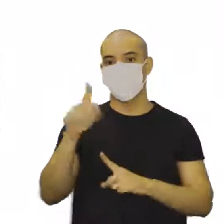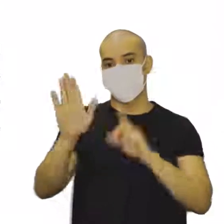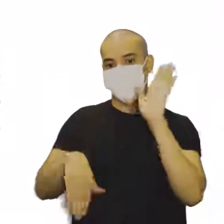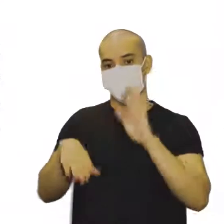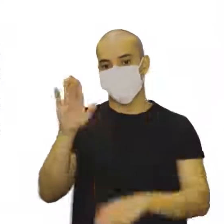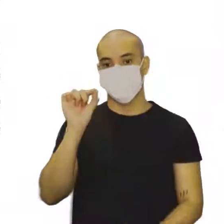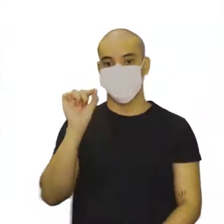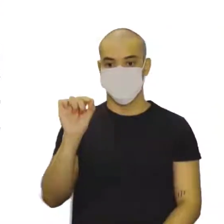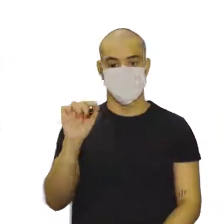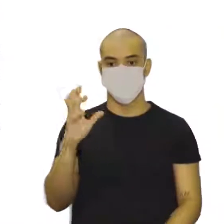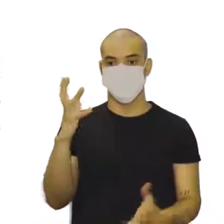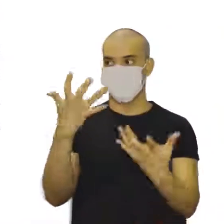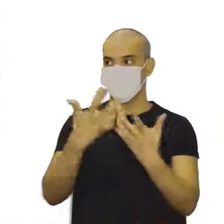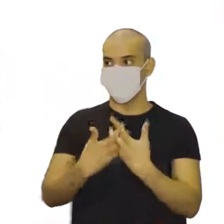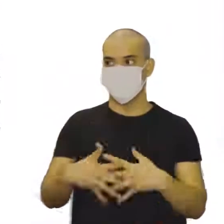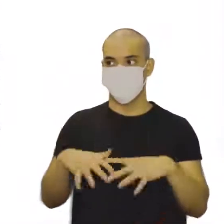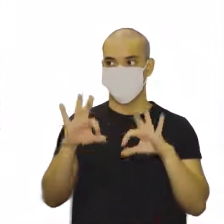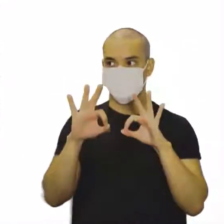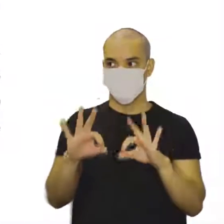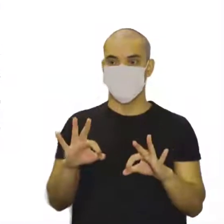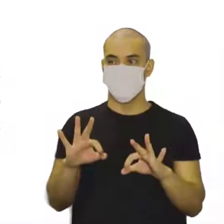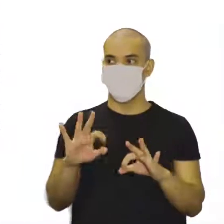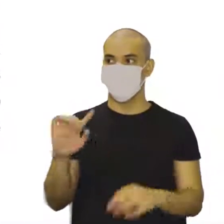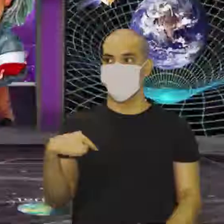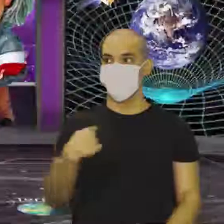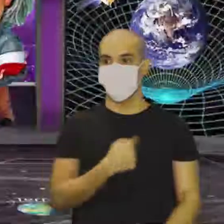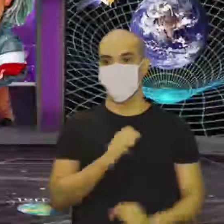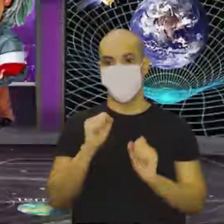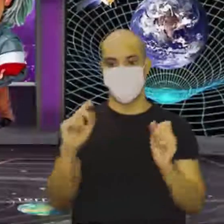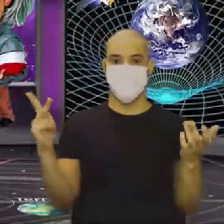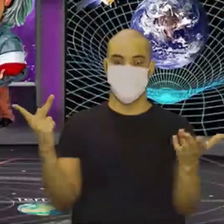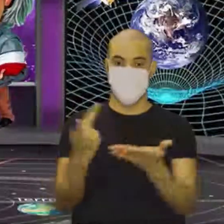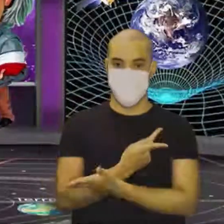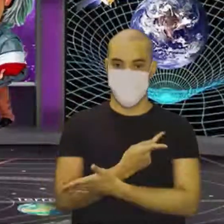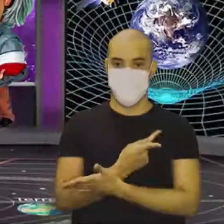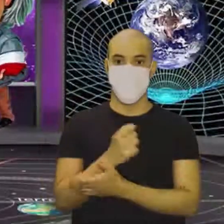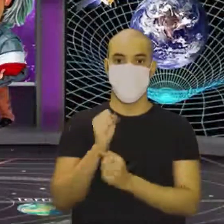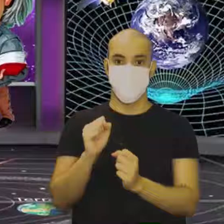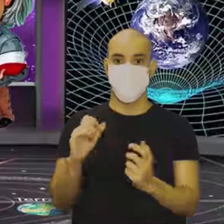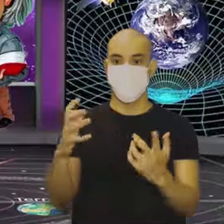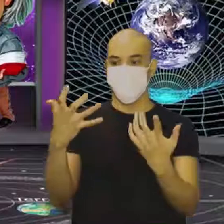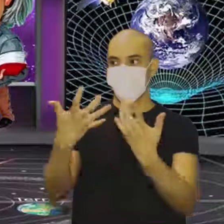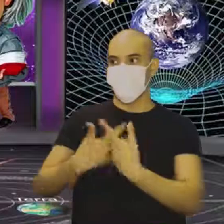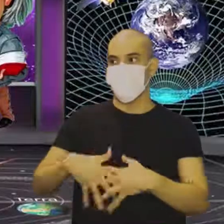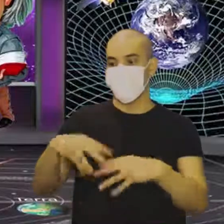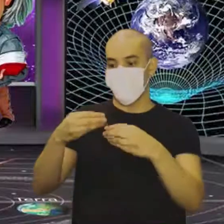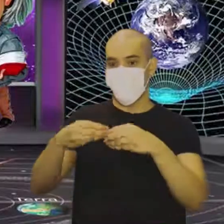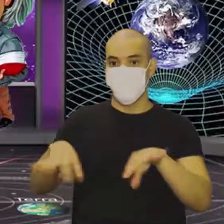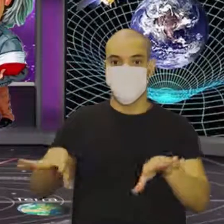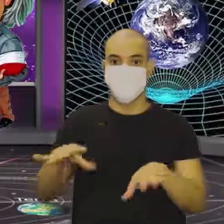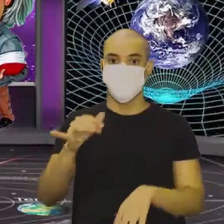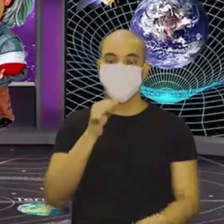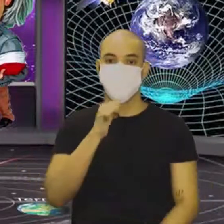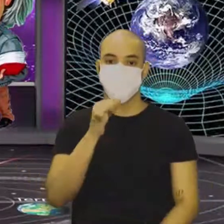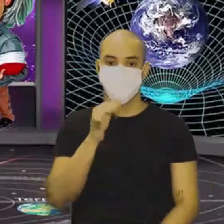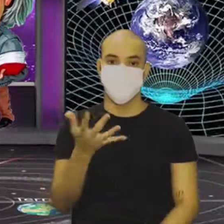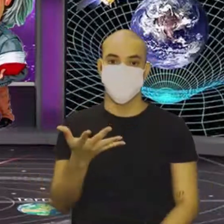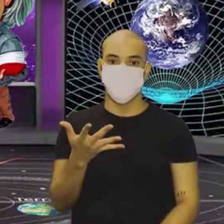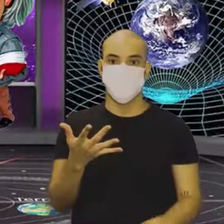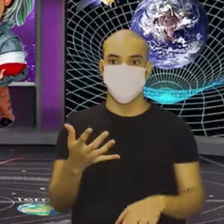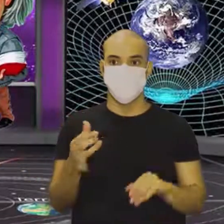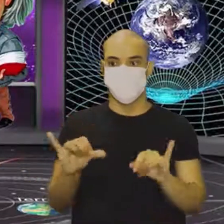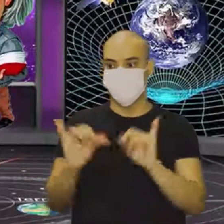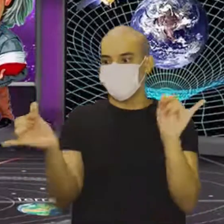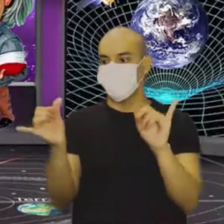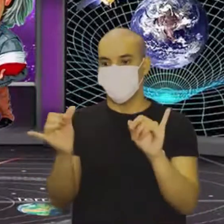está funcionando direito, né, pessoal, o que pode acontecer? Pode danificar, por exemplo, é o caso do curto-circuito,